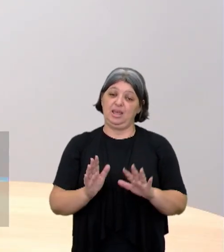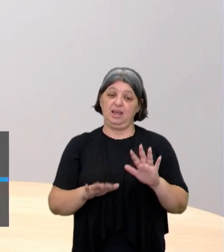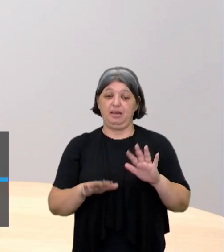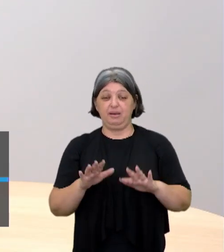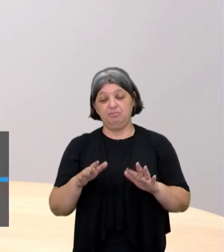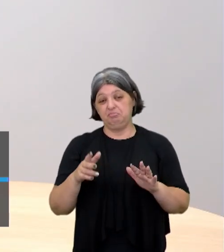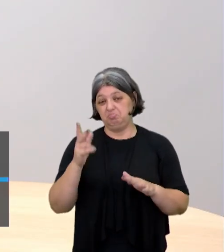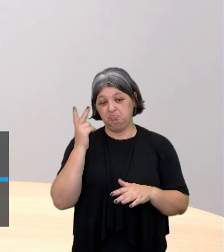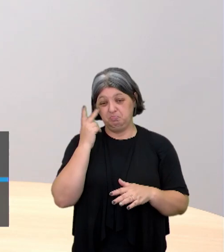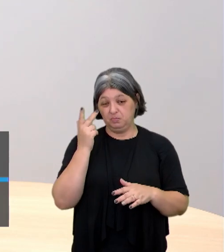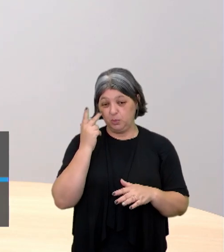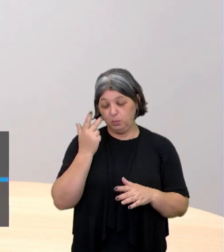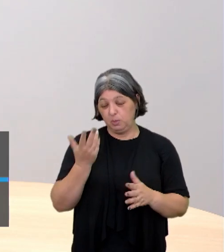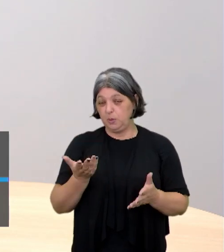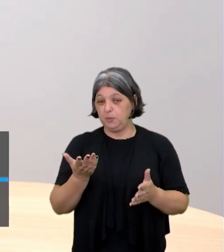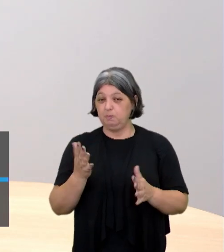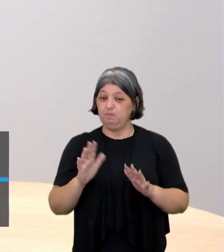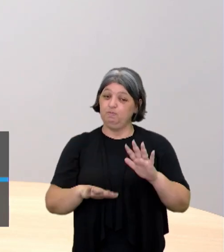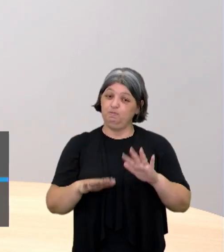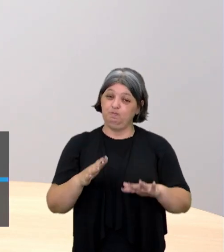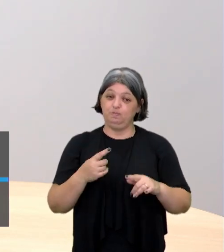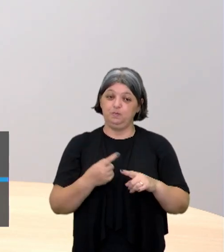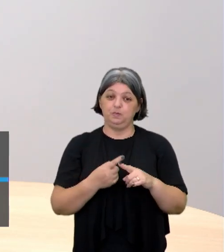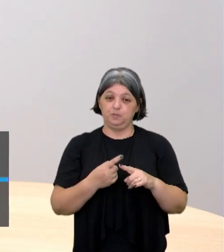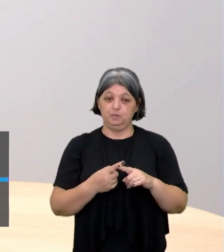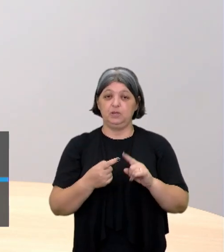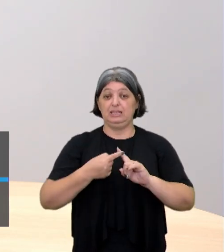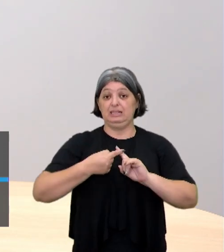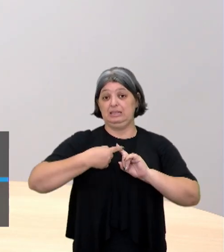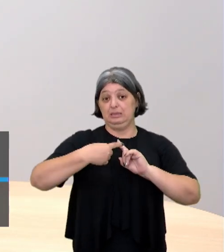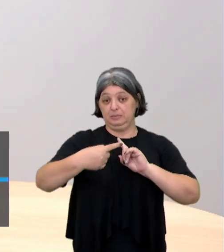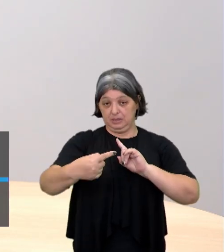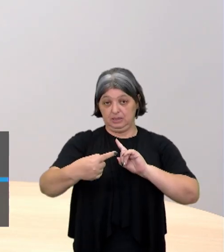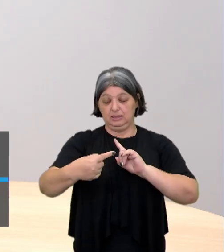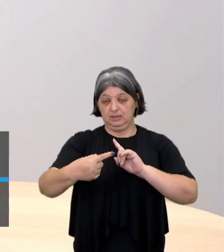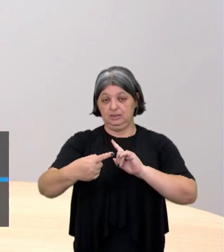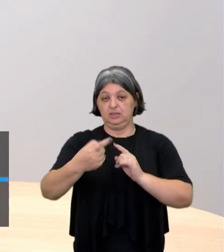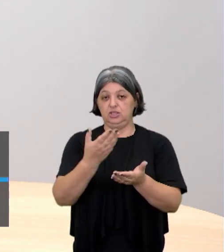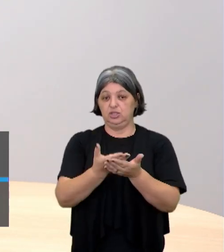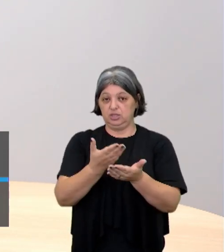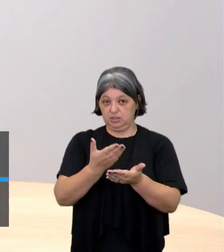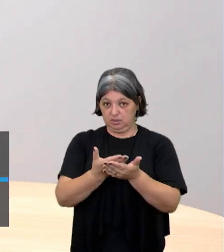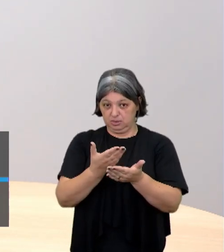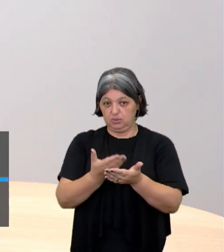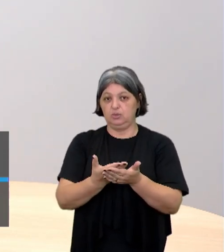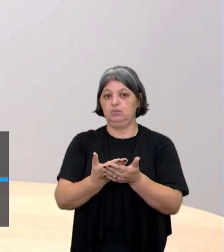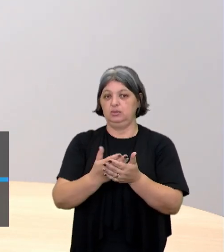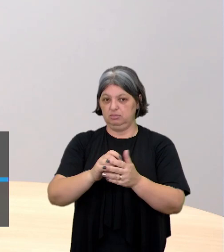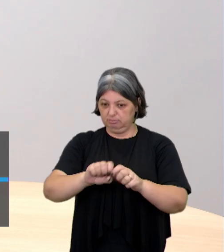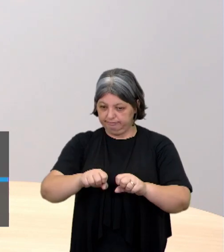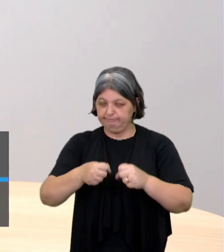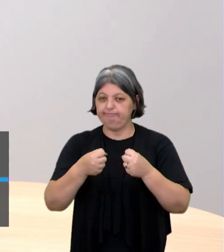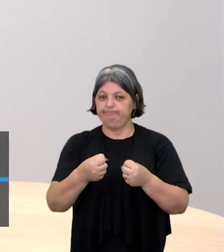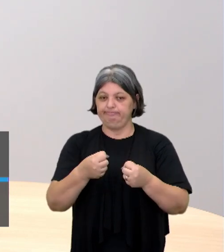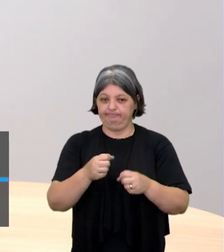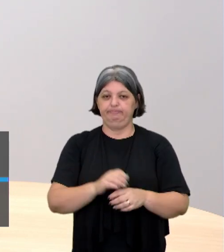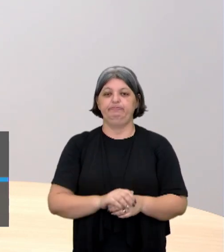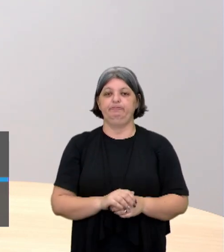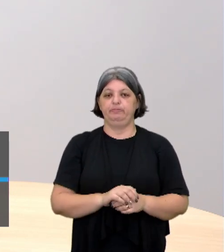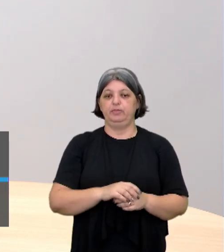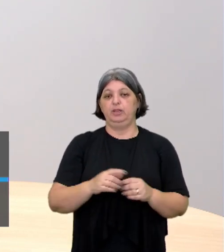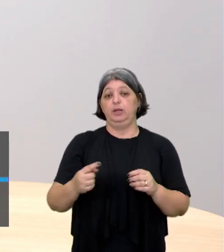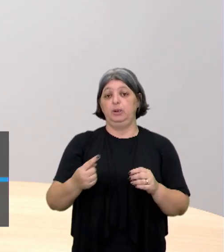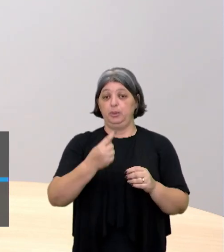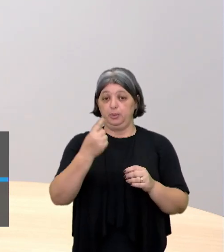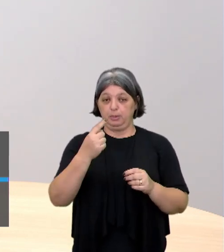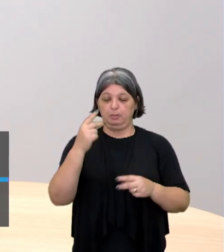assim, porque a gente está numa semana que é chamada de Semana de Estudos Intensivos, do primeiro bimestre.